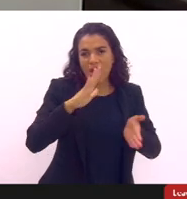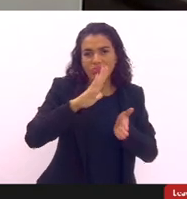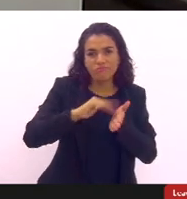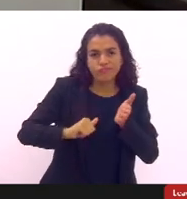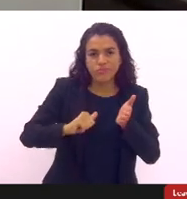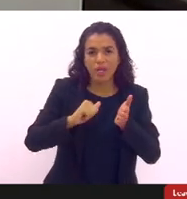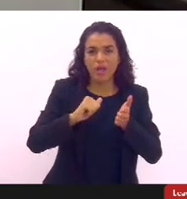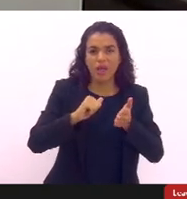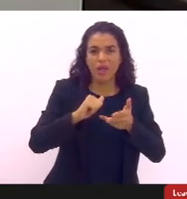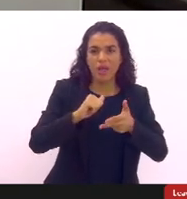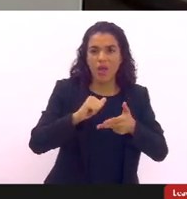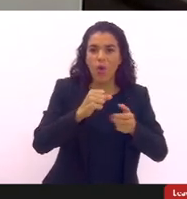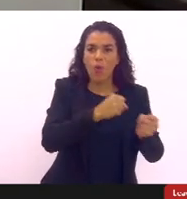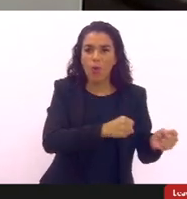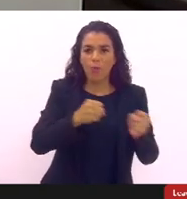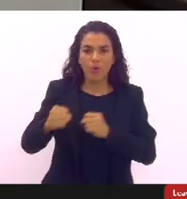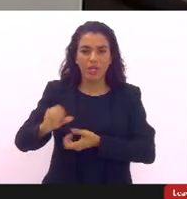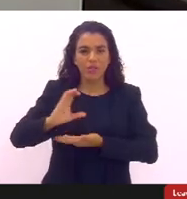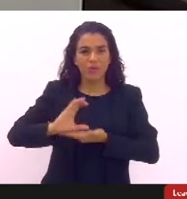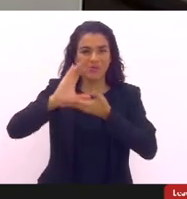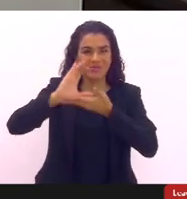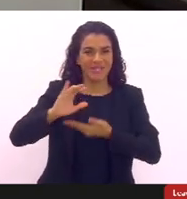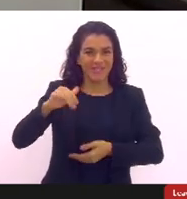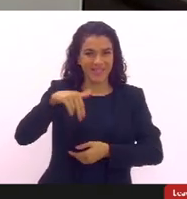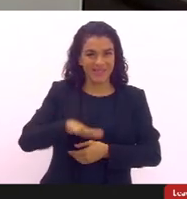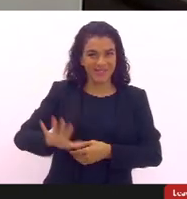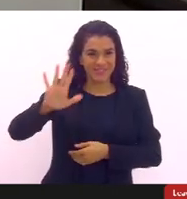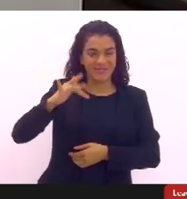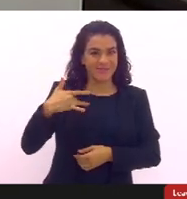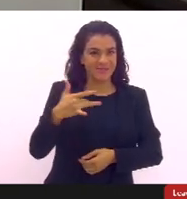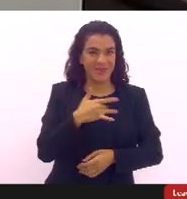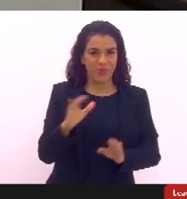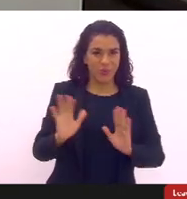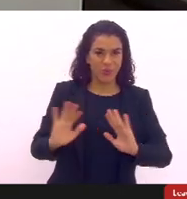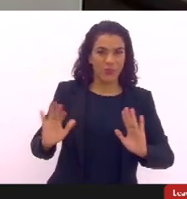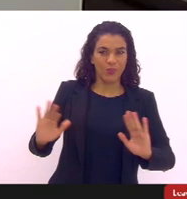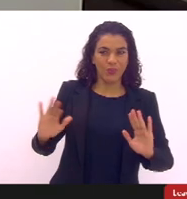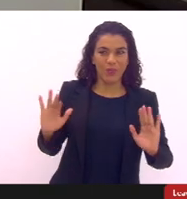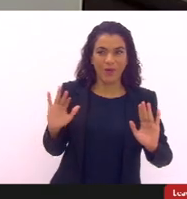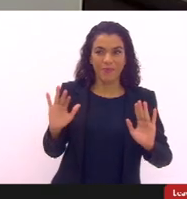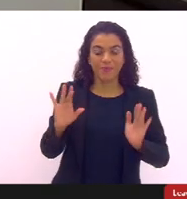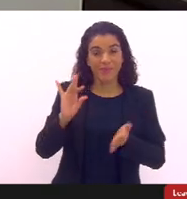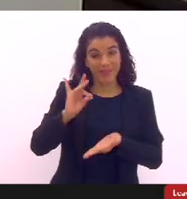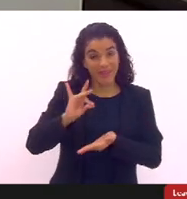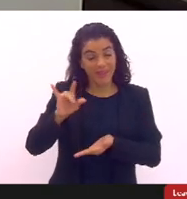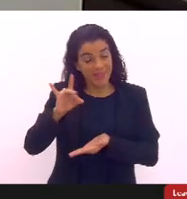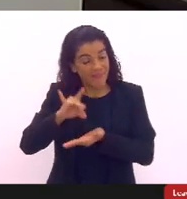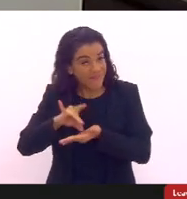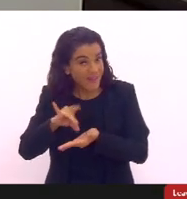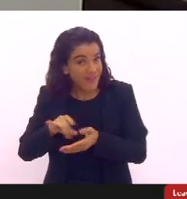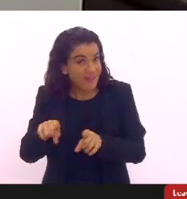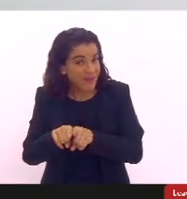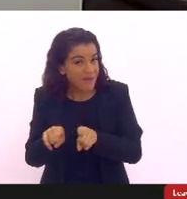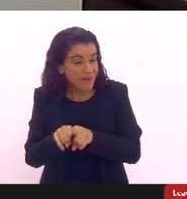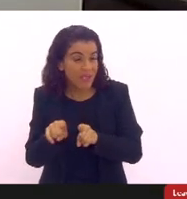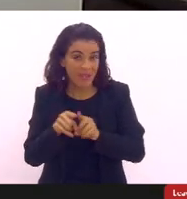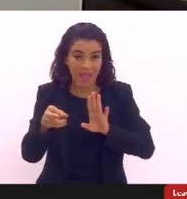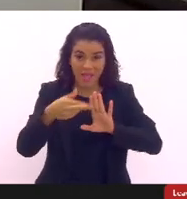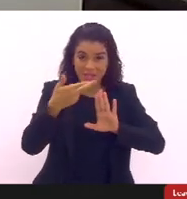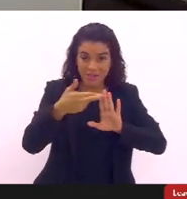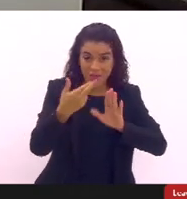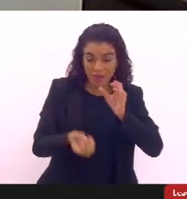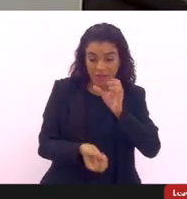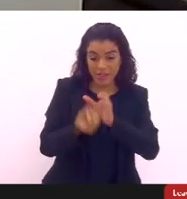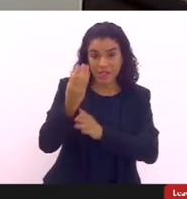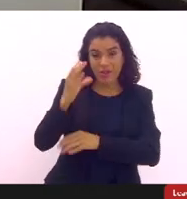o poder do Conselho Estadual de Saúde. Tanto é verdade que, na colocação da resolução que cria o